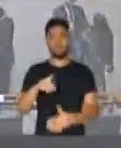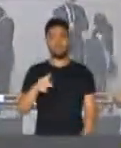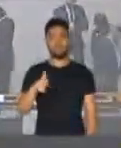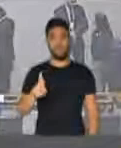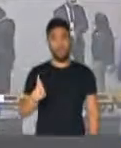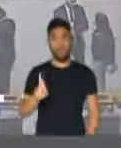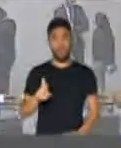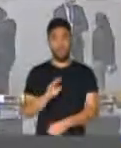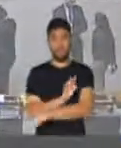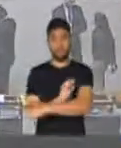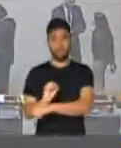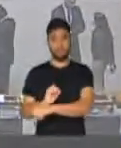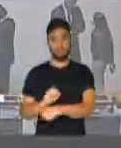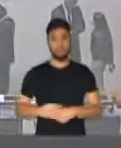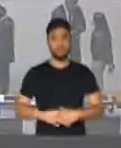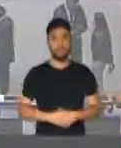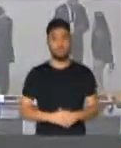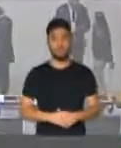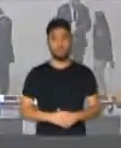estado do Tocantins.